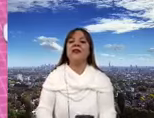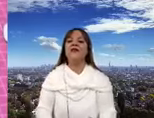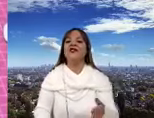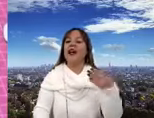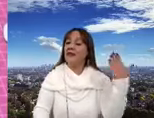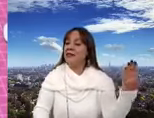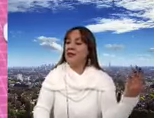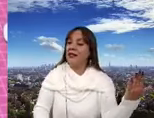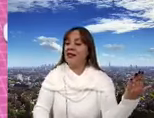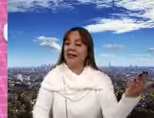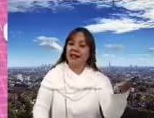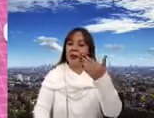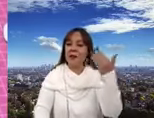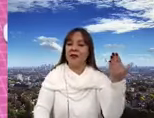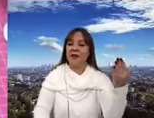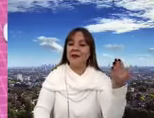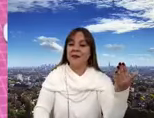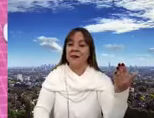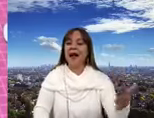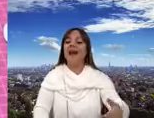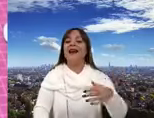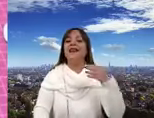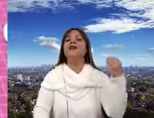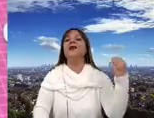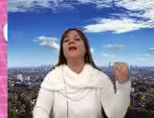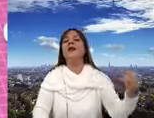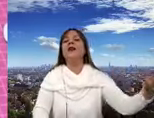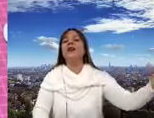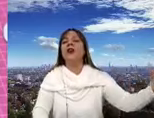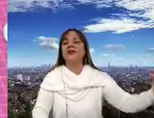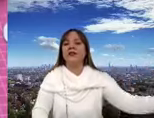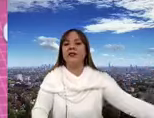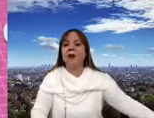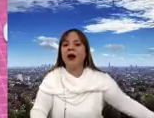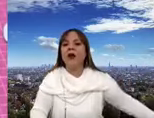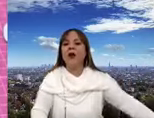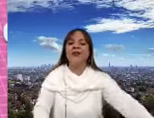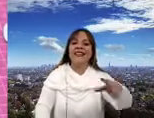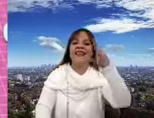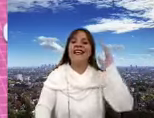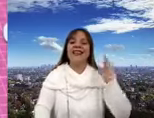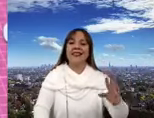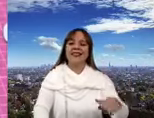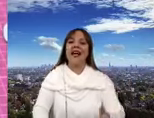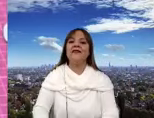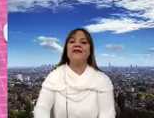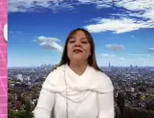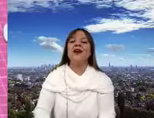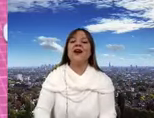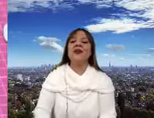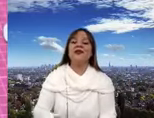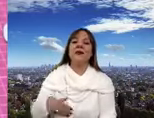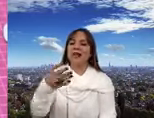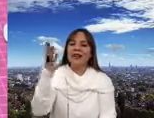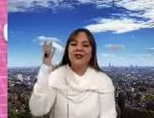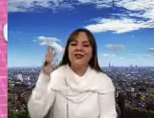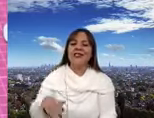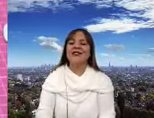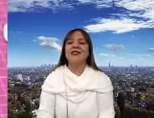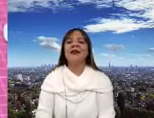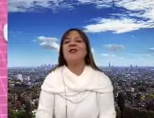Jefferson, marido dela, que daqui a pouco vai participar. Dentro do amor em nós, que vai tomar conta aqui das lives dos comunicadores aí que vocês